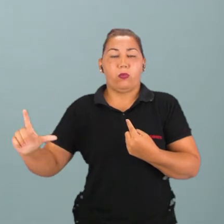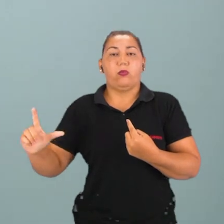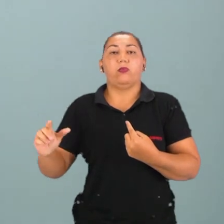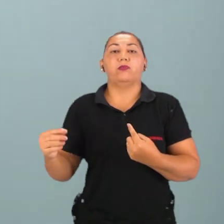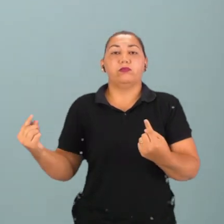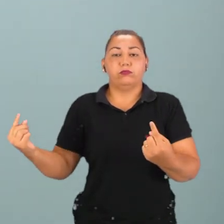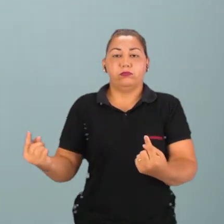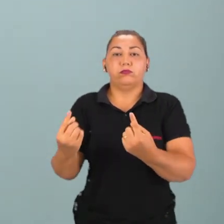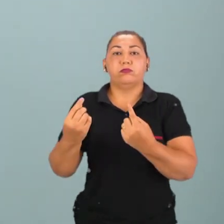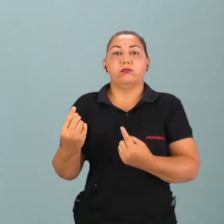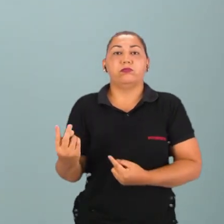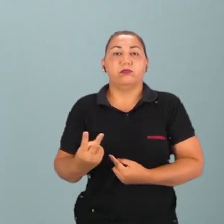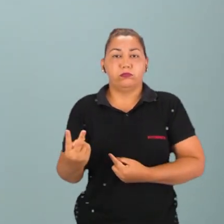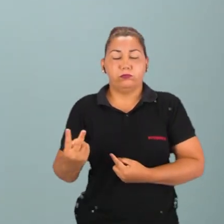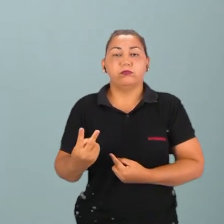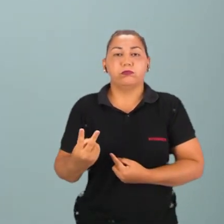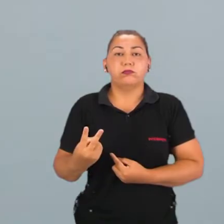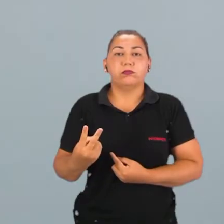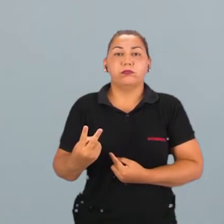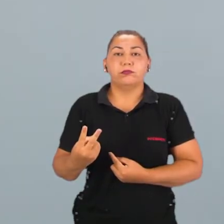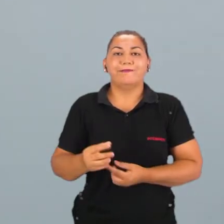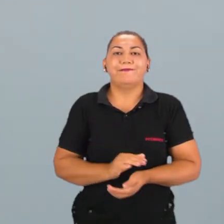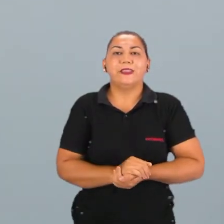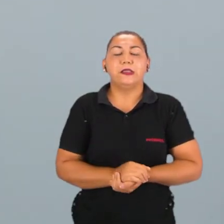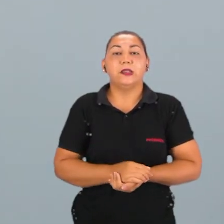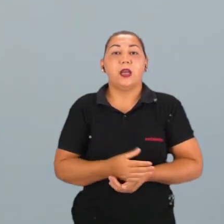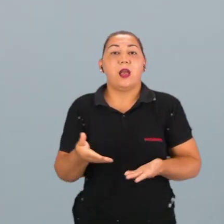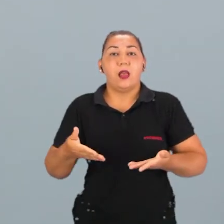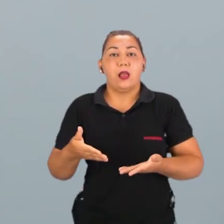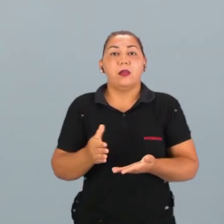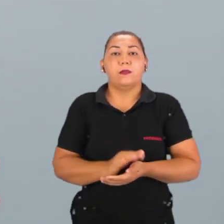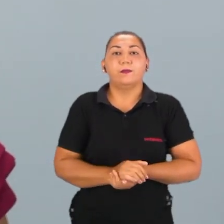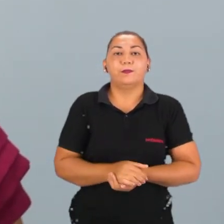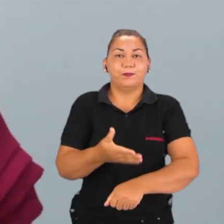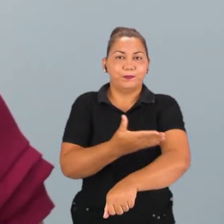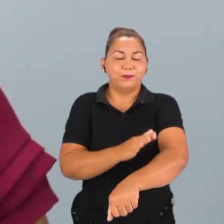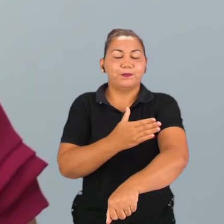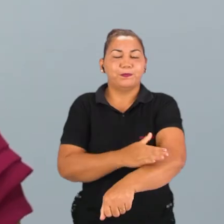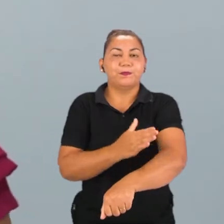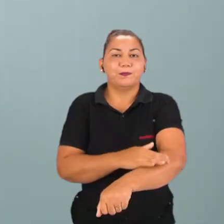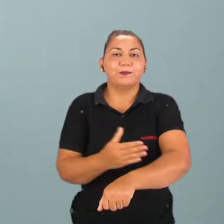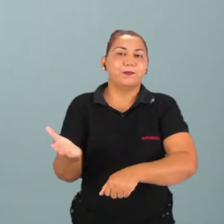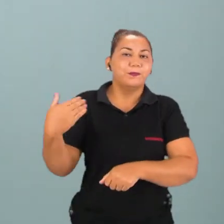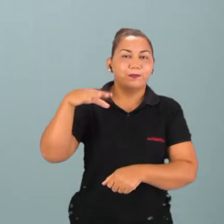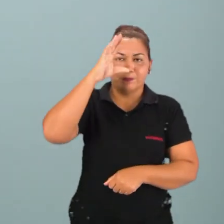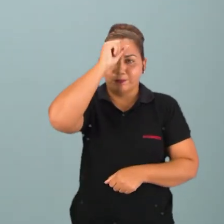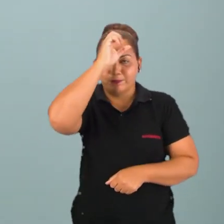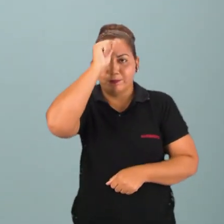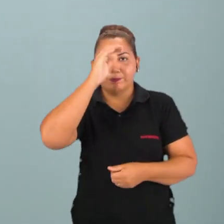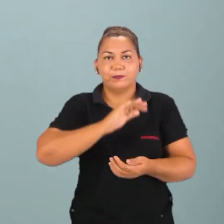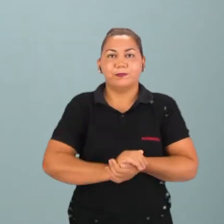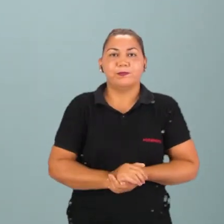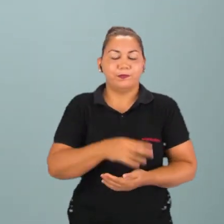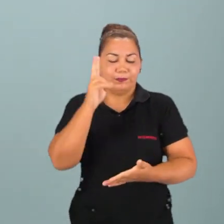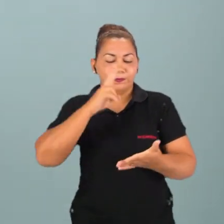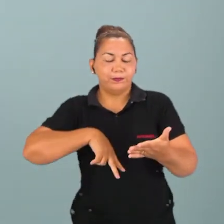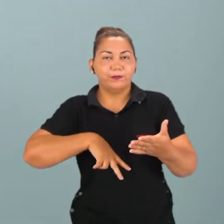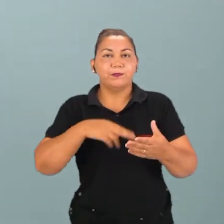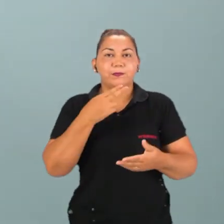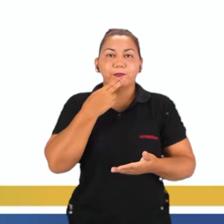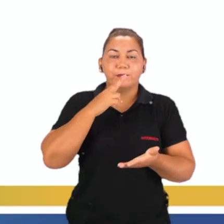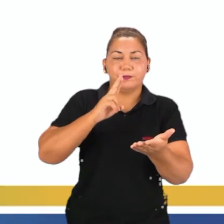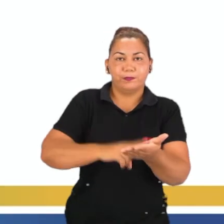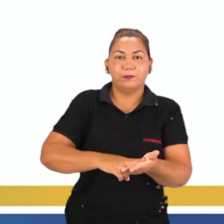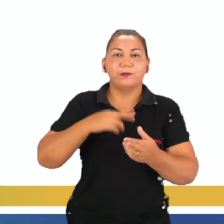e composto. Vamos exercitar aquilo que nós aprendemos. Vamos à leitura de mais uma carta de reclamação.